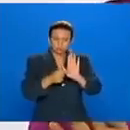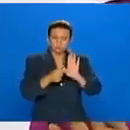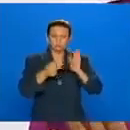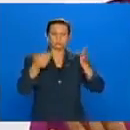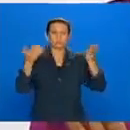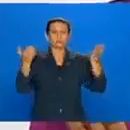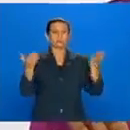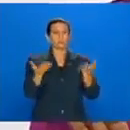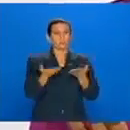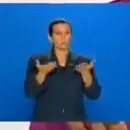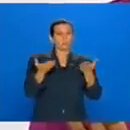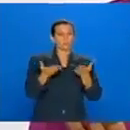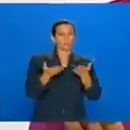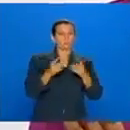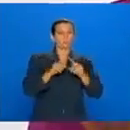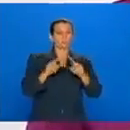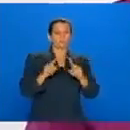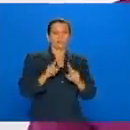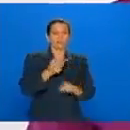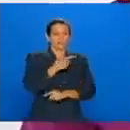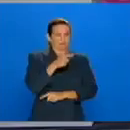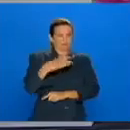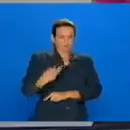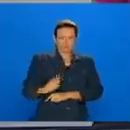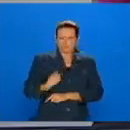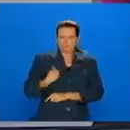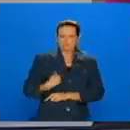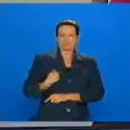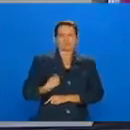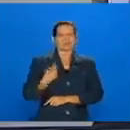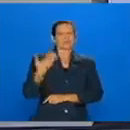não fazendo parte do passado.